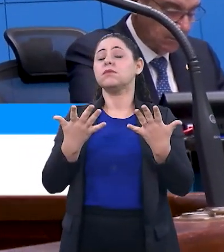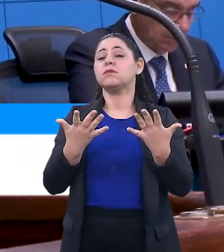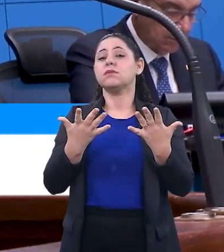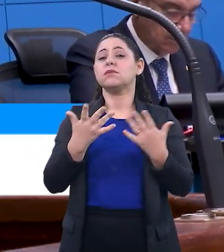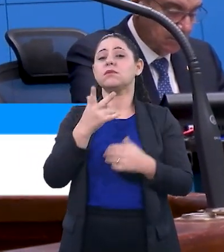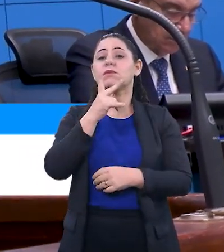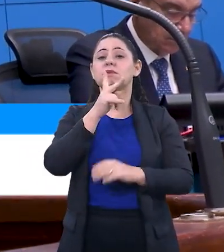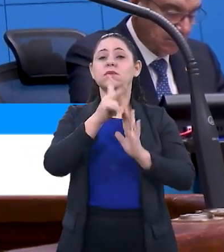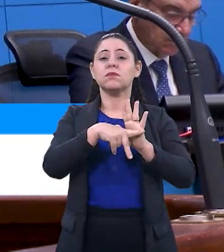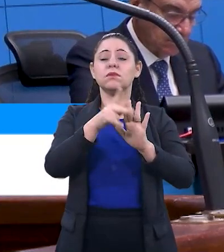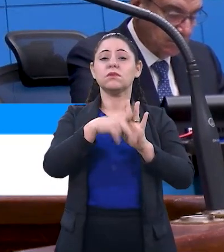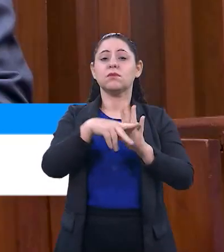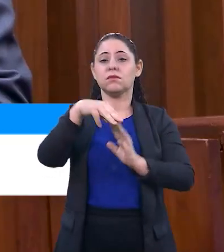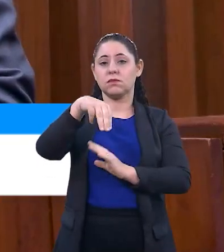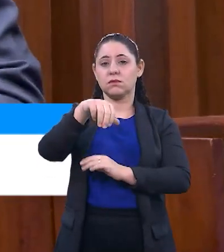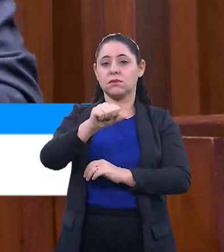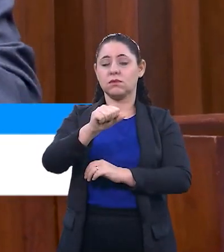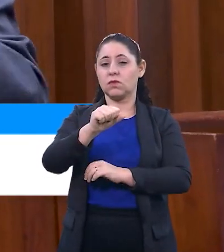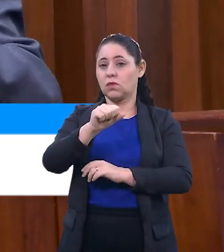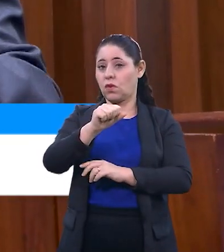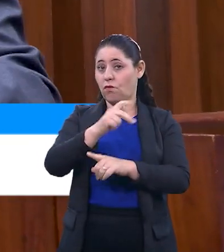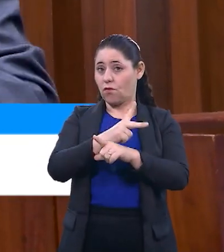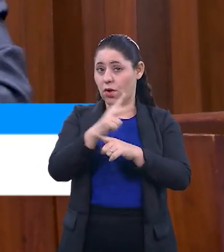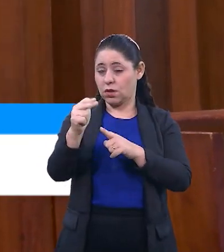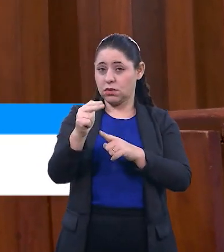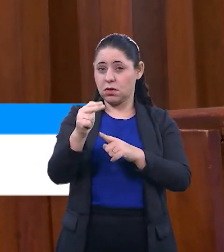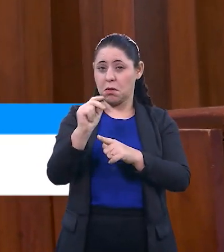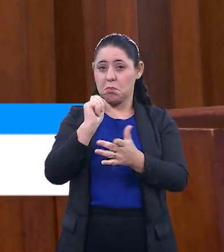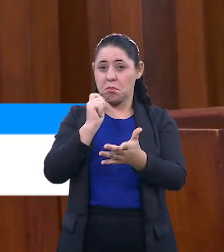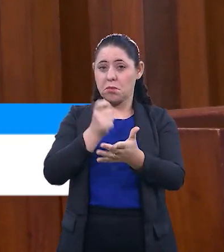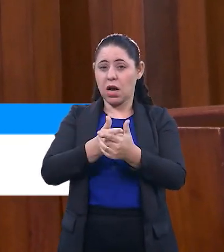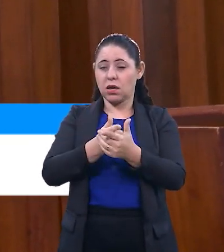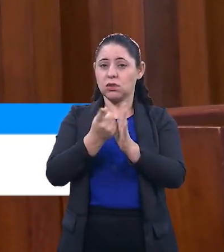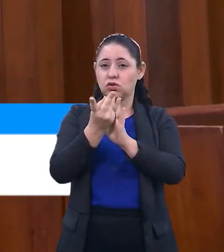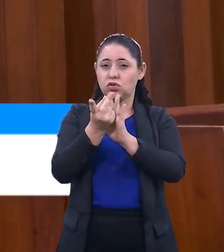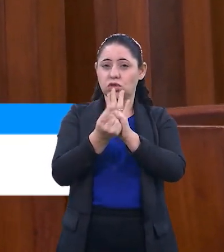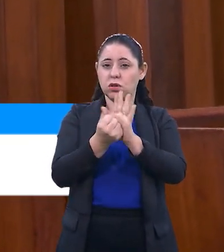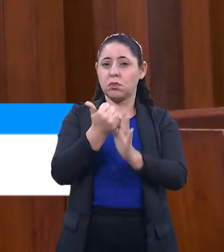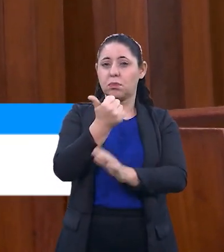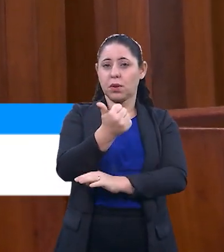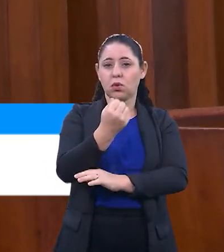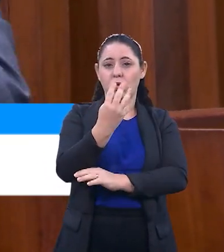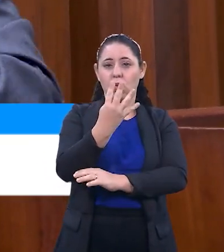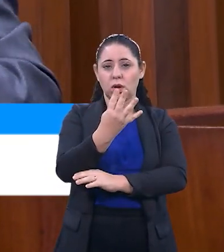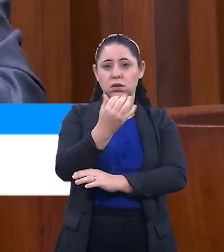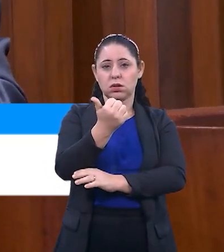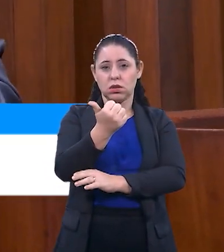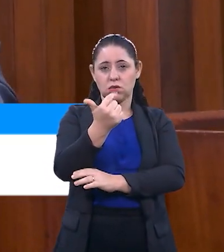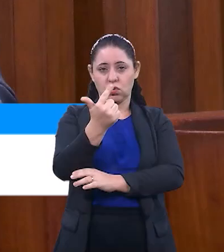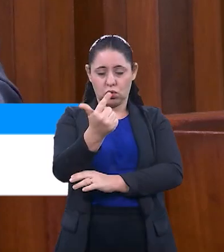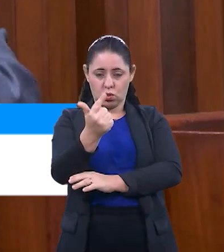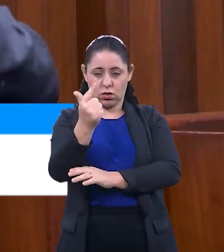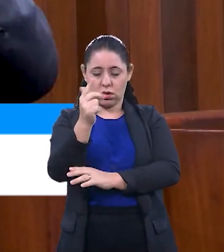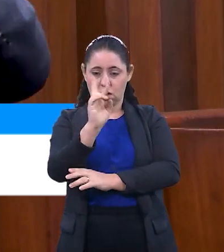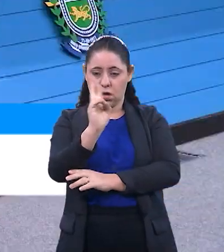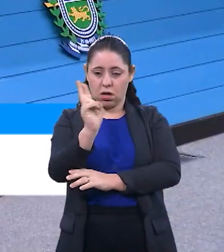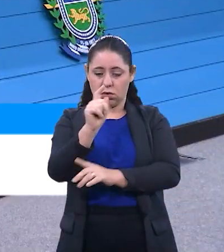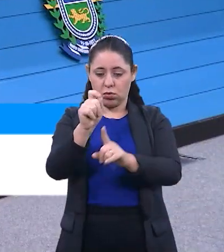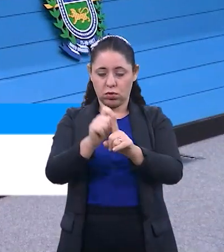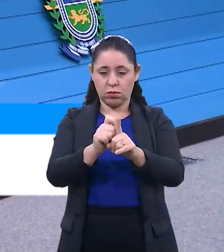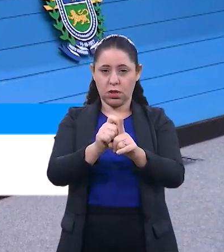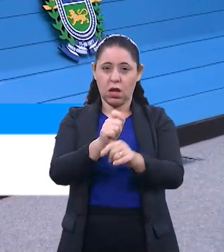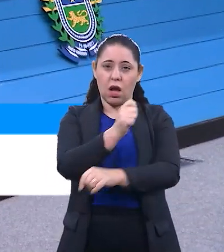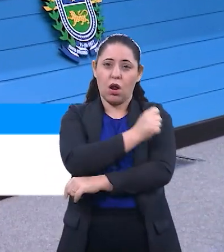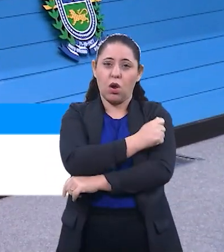programa MS Supera, que tem como objetivo pagar bolsas no valor de R$ 1.412 por mês